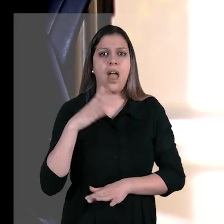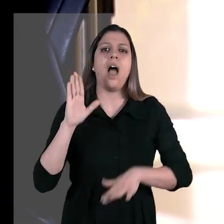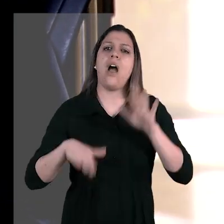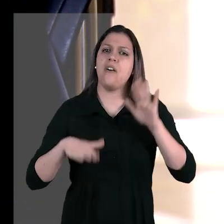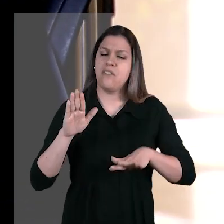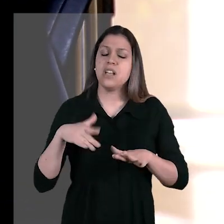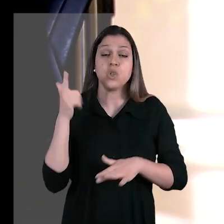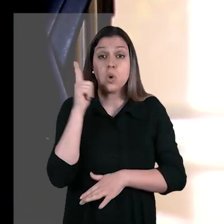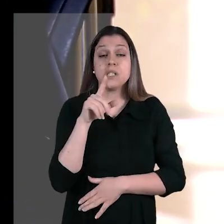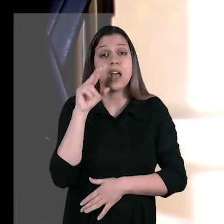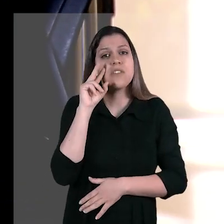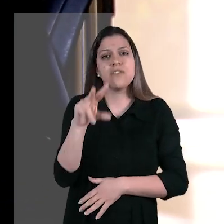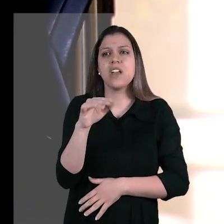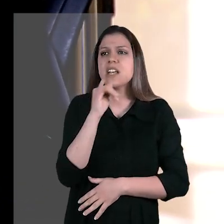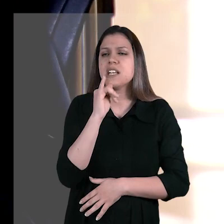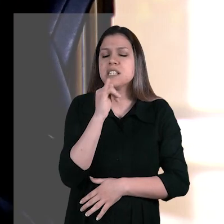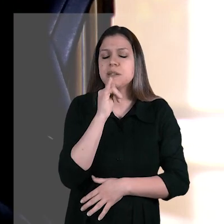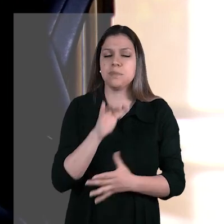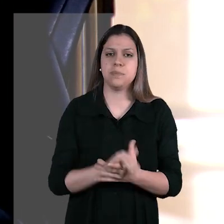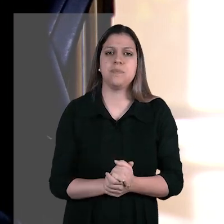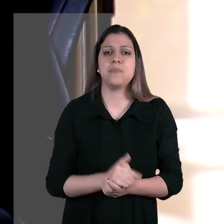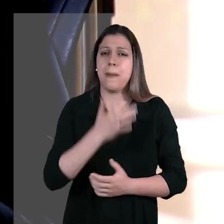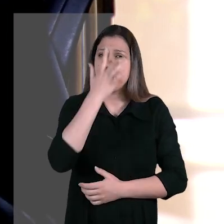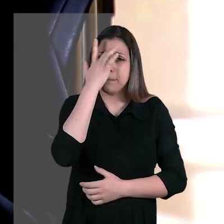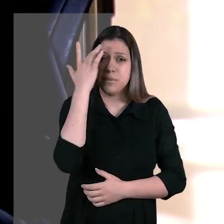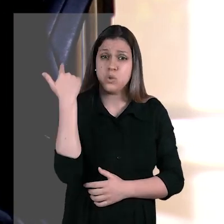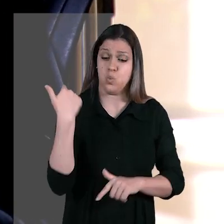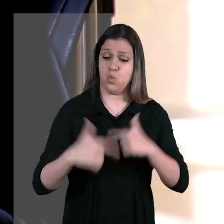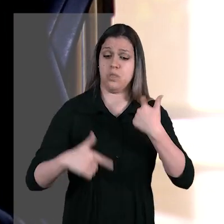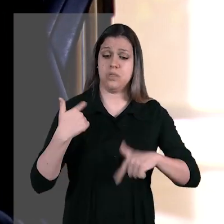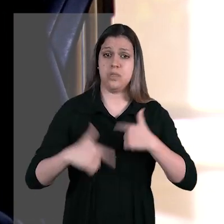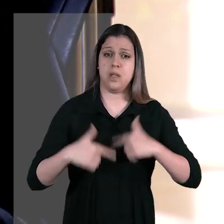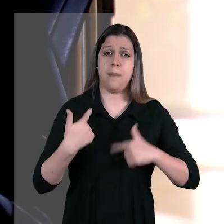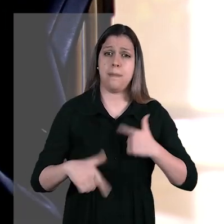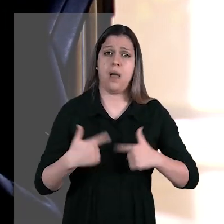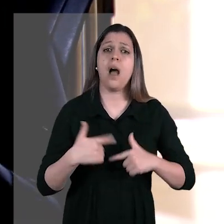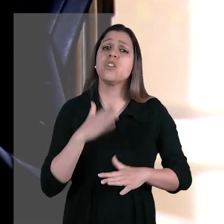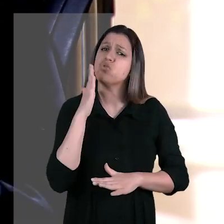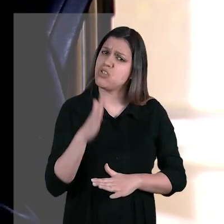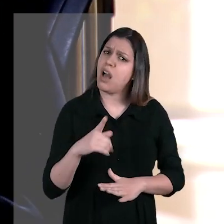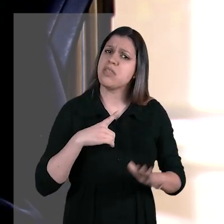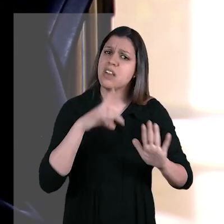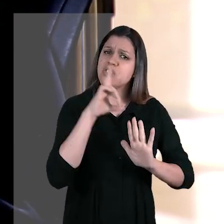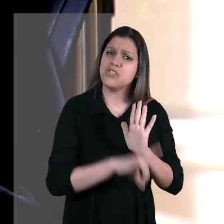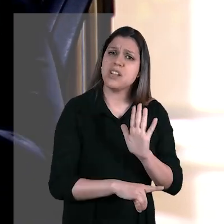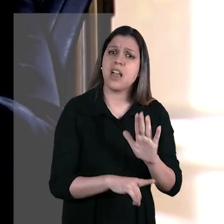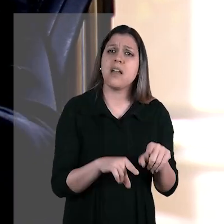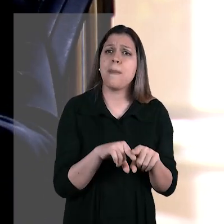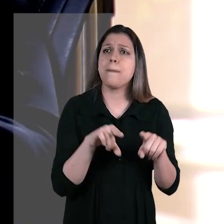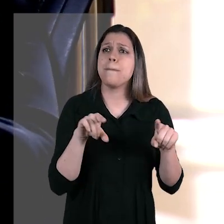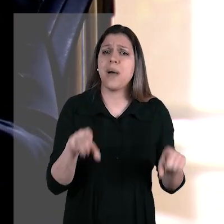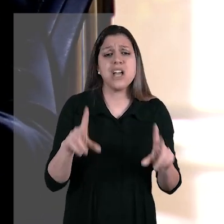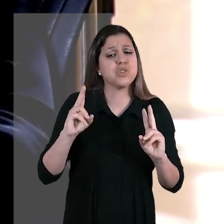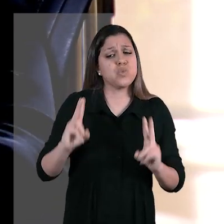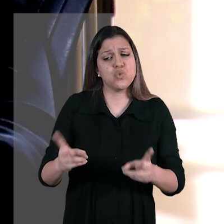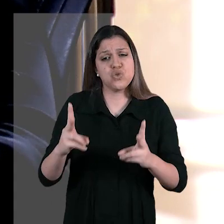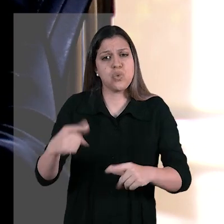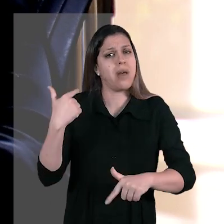consegue visualizar bem isso, é aquele servidor que já tem o direito e